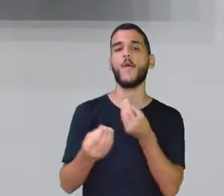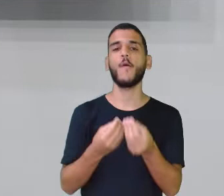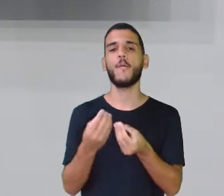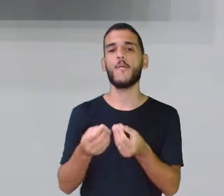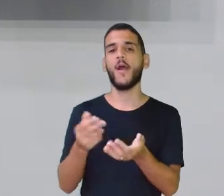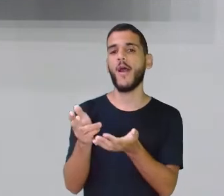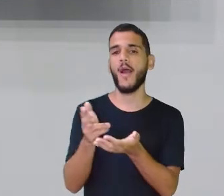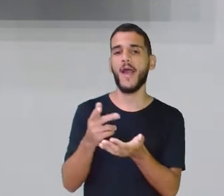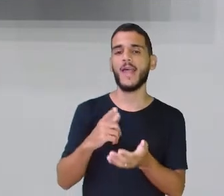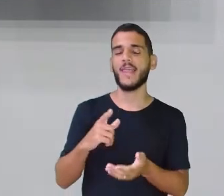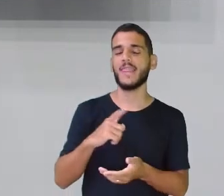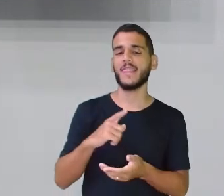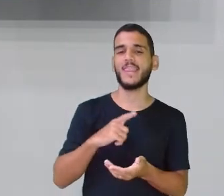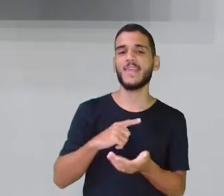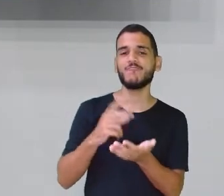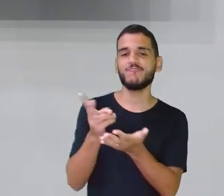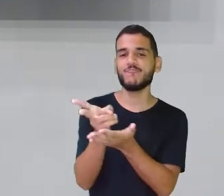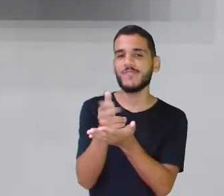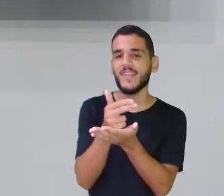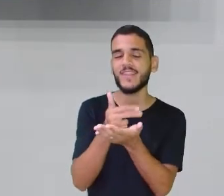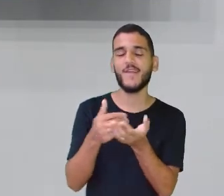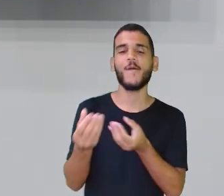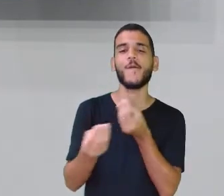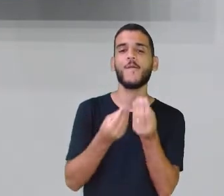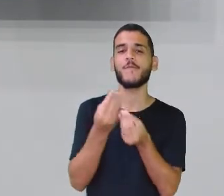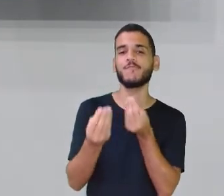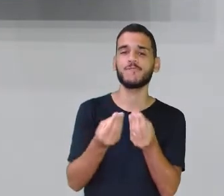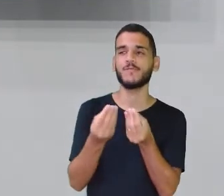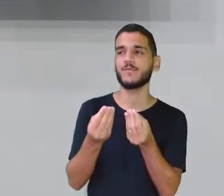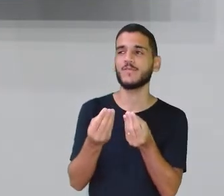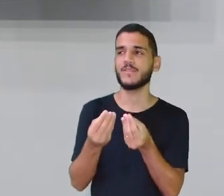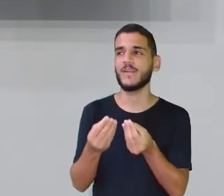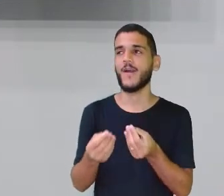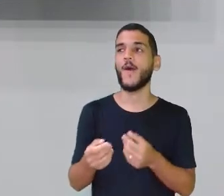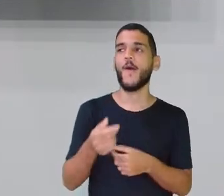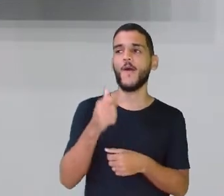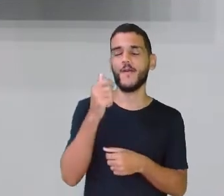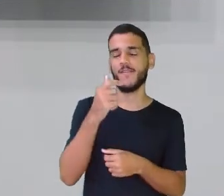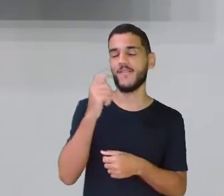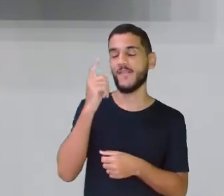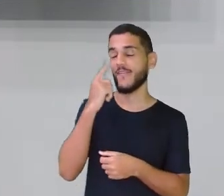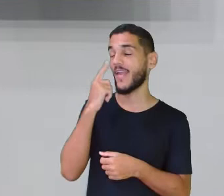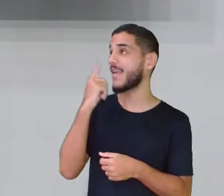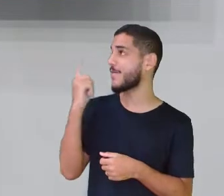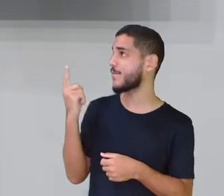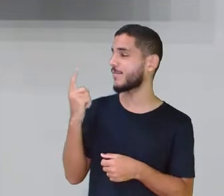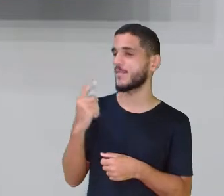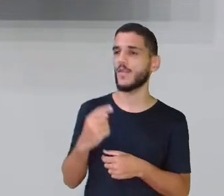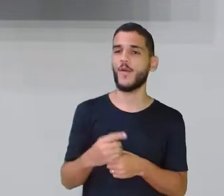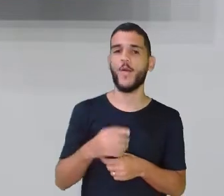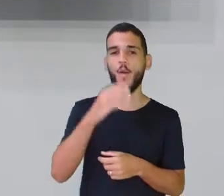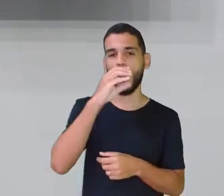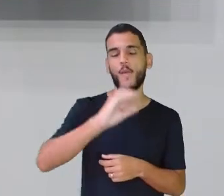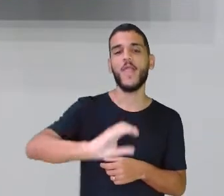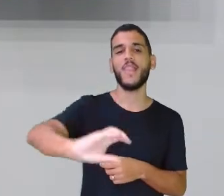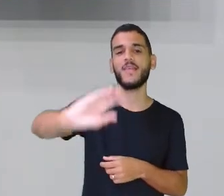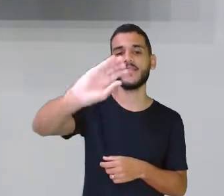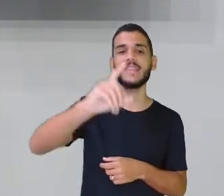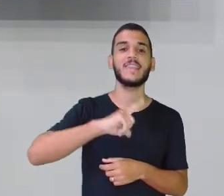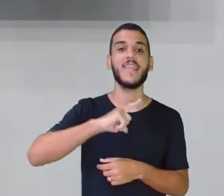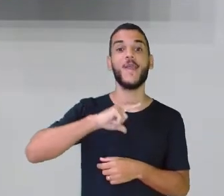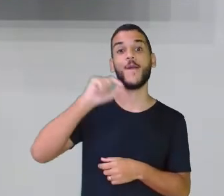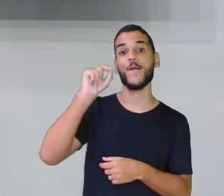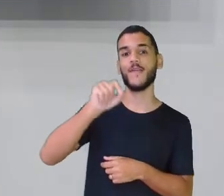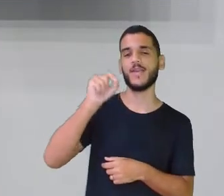Disney, que é esse desenho animado aí. Porque é um elefantinho que tem umas orelhas bem grandes, desproporcionais para o